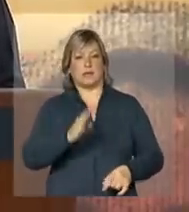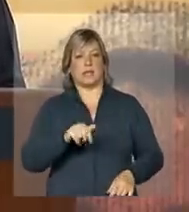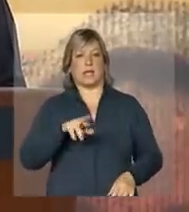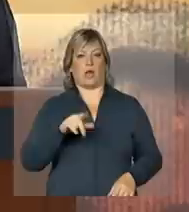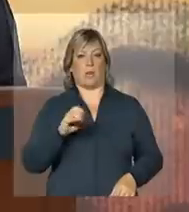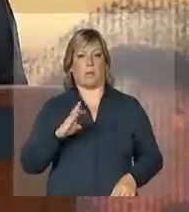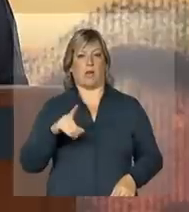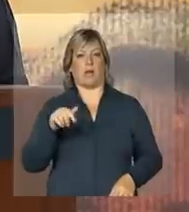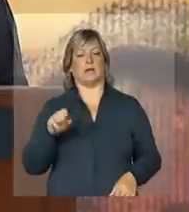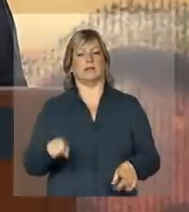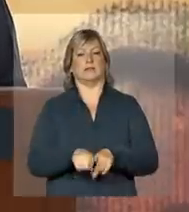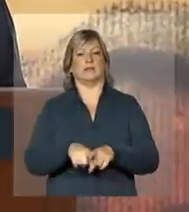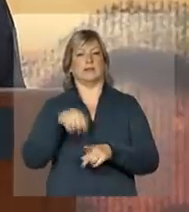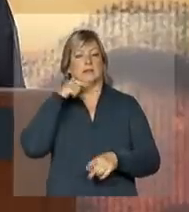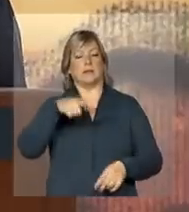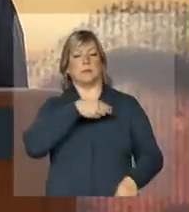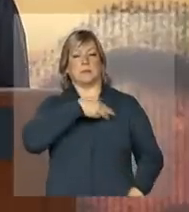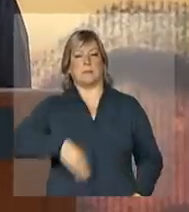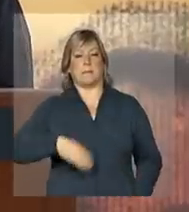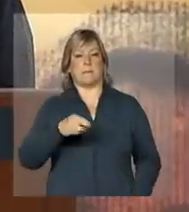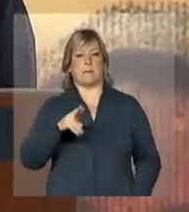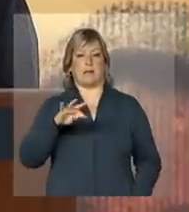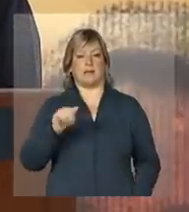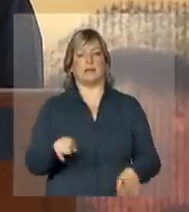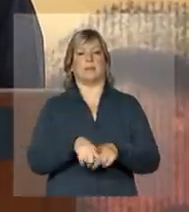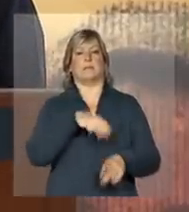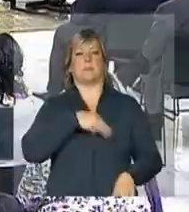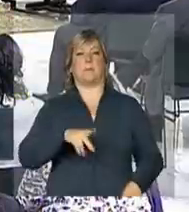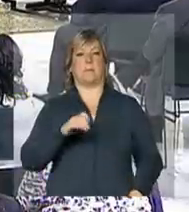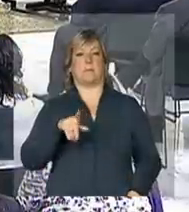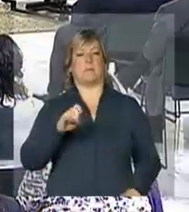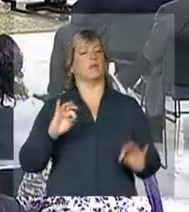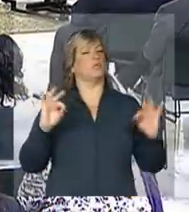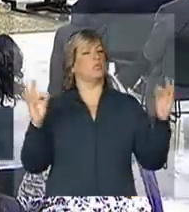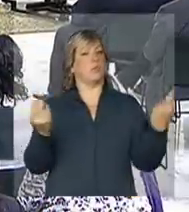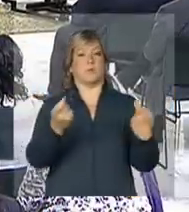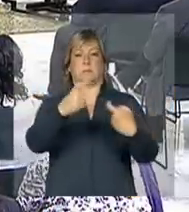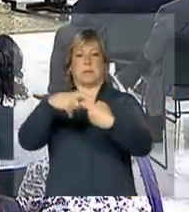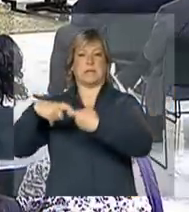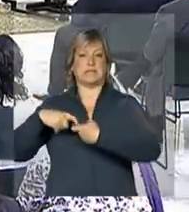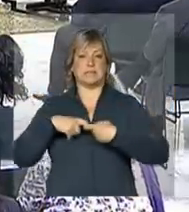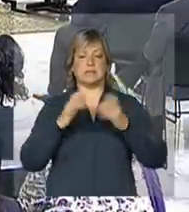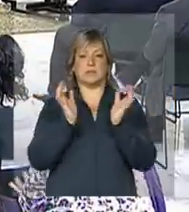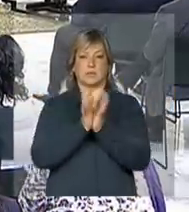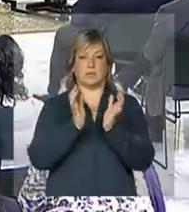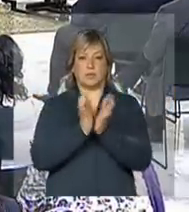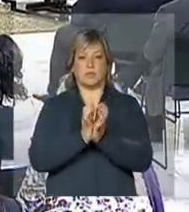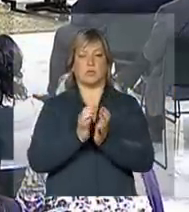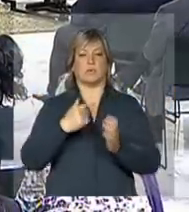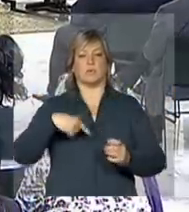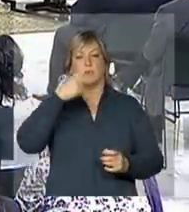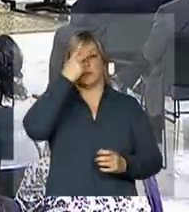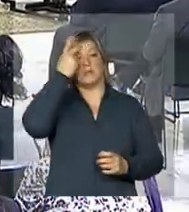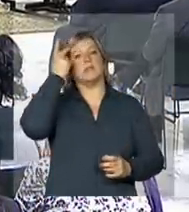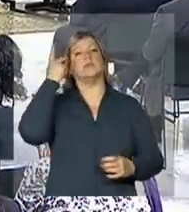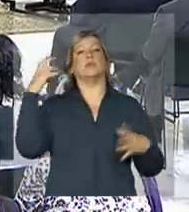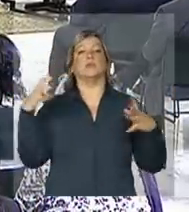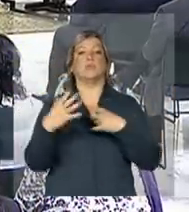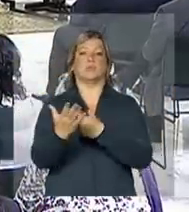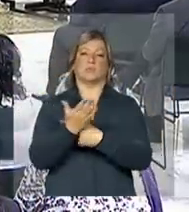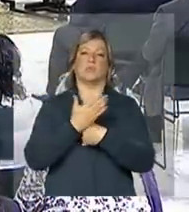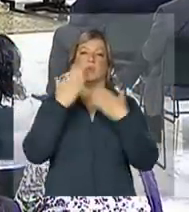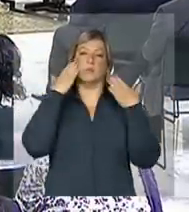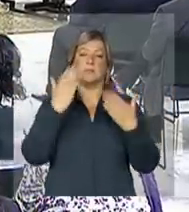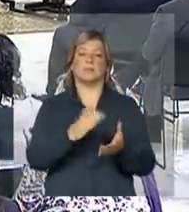afirmativas ministra Marta supli Ministro PEP Vargas nossos parceir nas medidas que nós anunciamos hoje queria